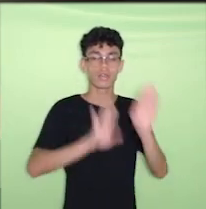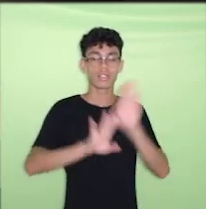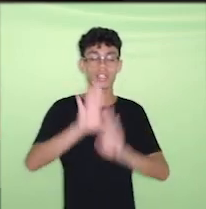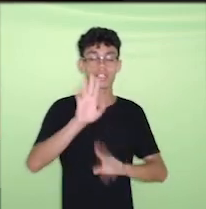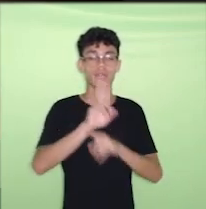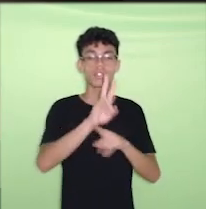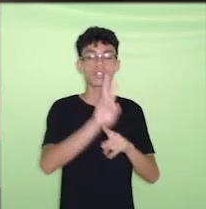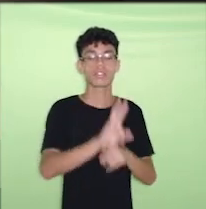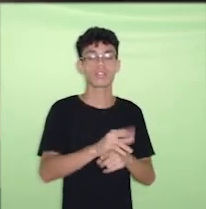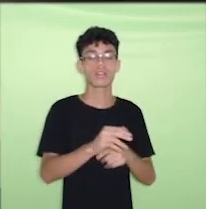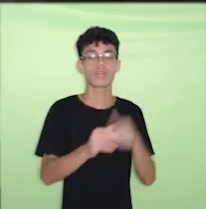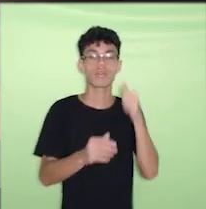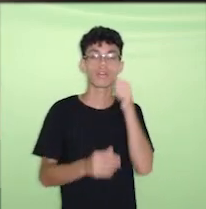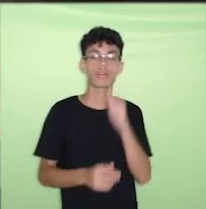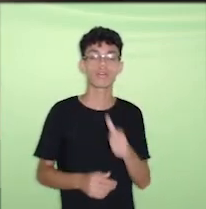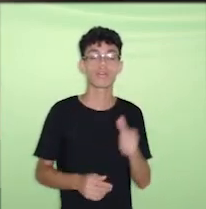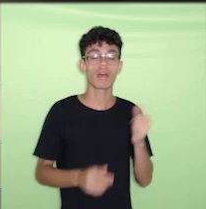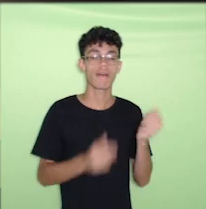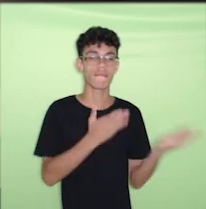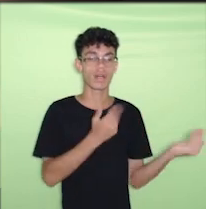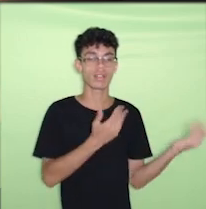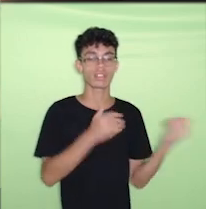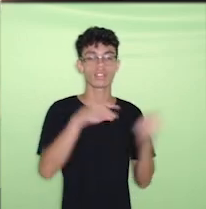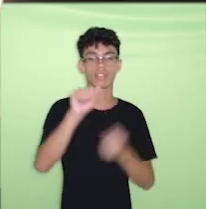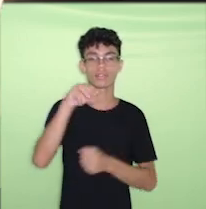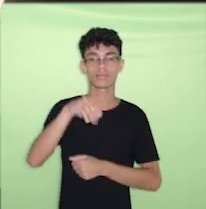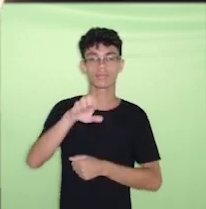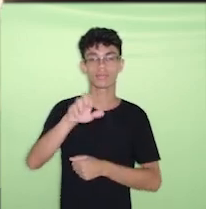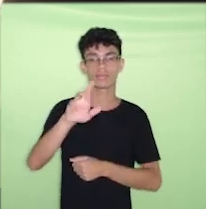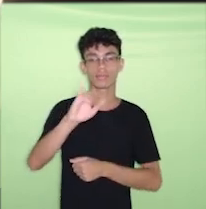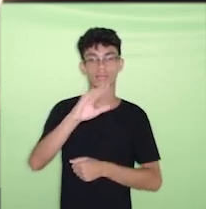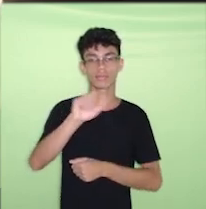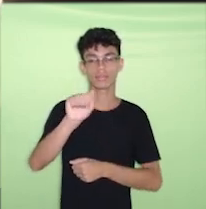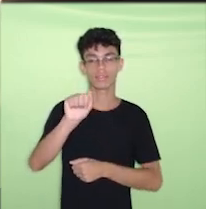América. E pedimos clemência.